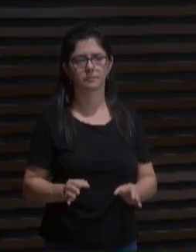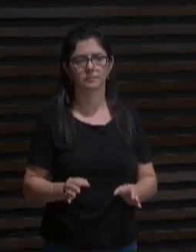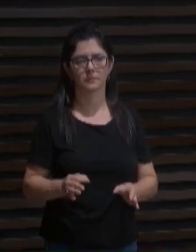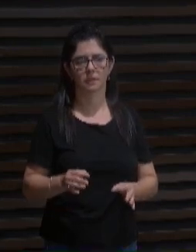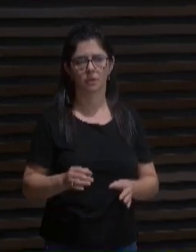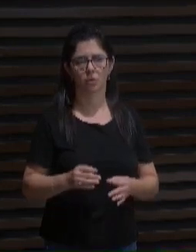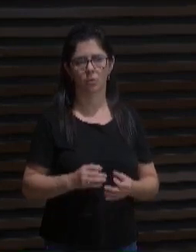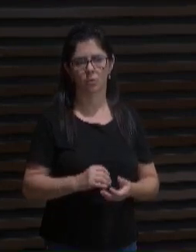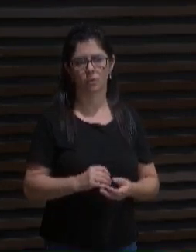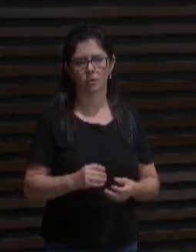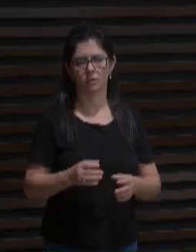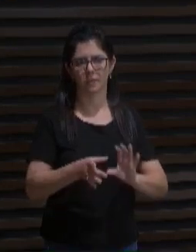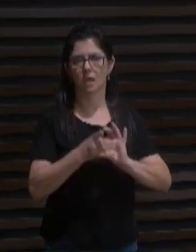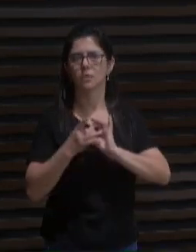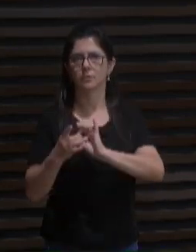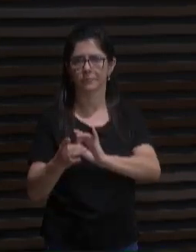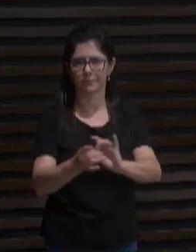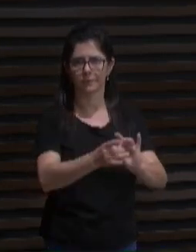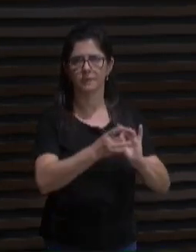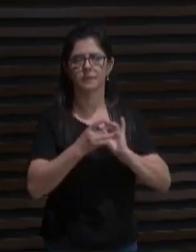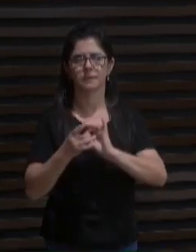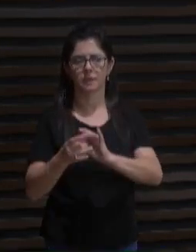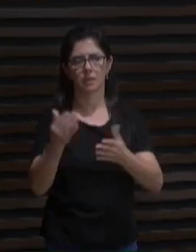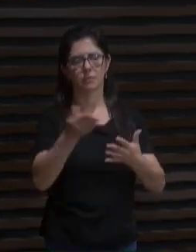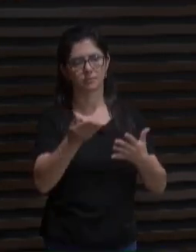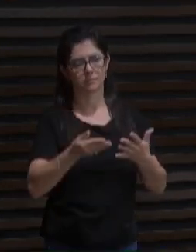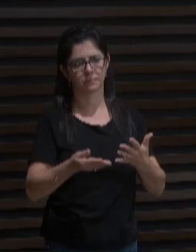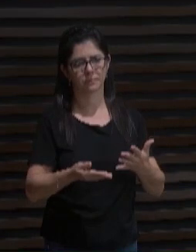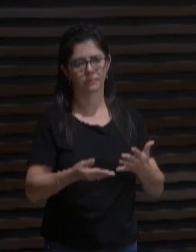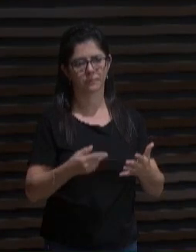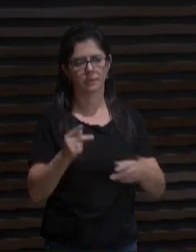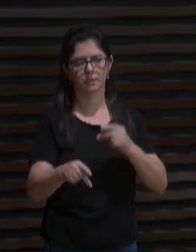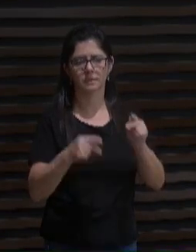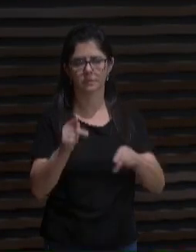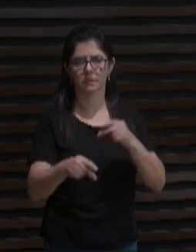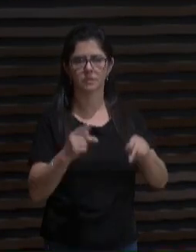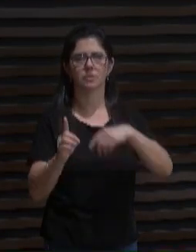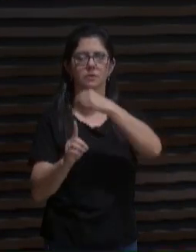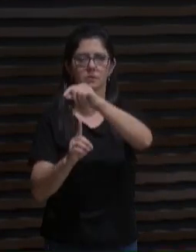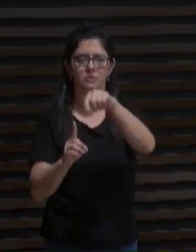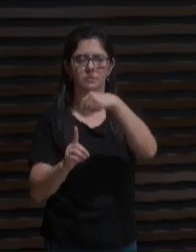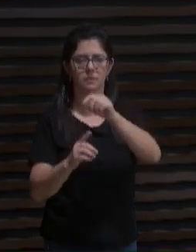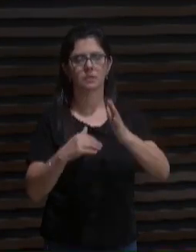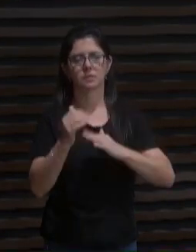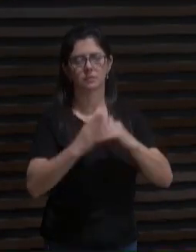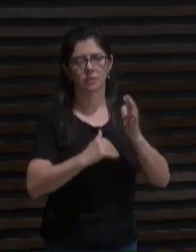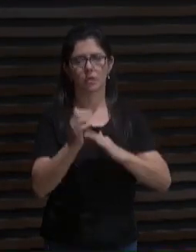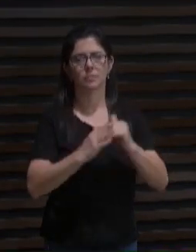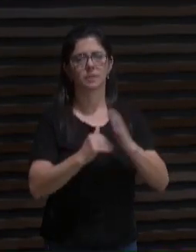coinonia, a comunhão entre os santos. Entretanto, esse agir do Espírito Santo de Deus é